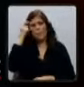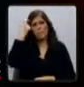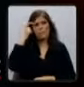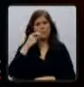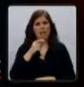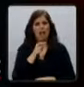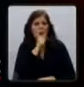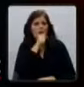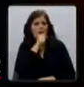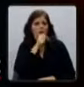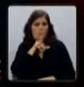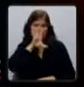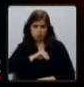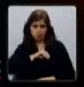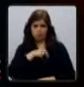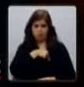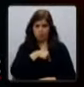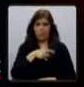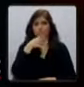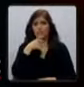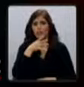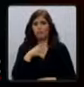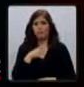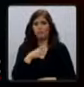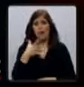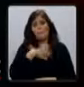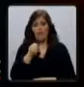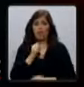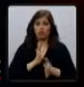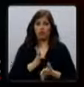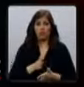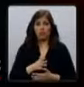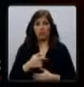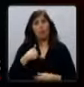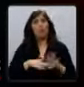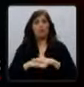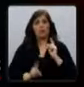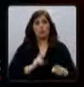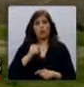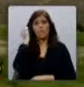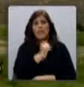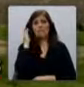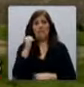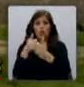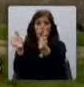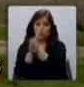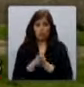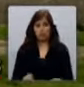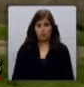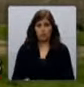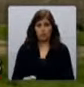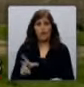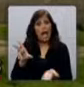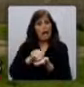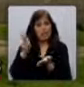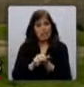microfone está desligado diz pronto foste apanhado que diabo fiz eu matei os a todos a